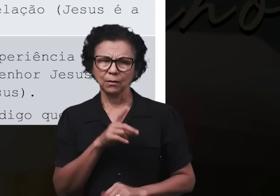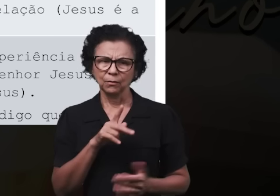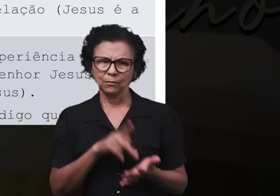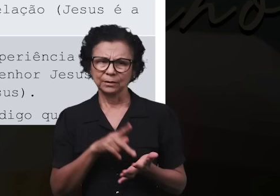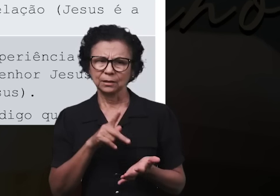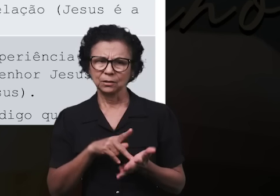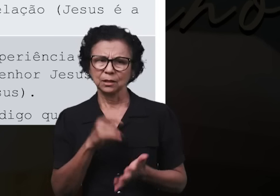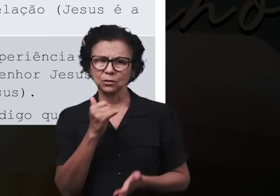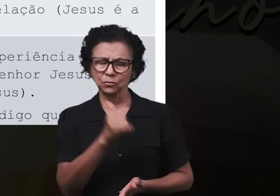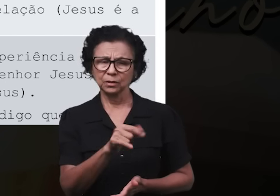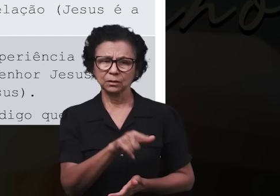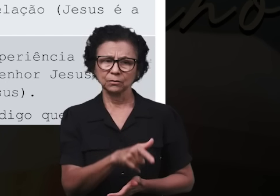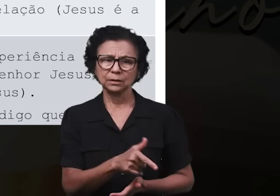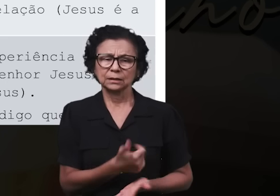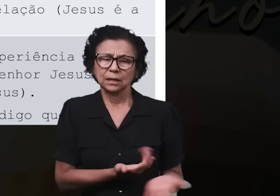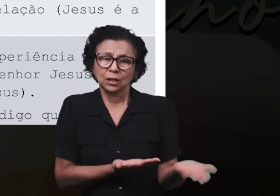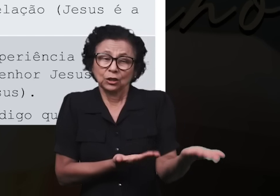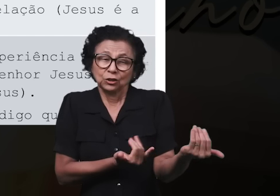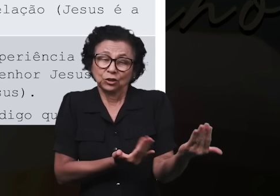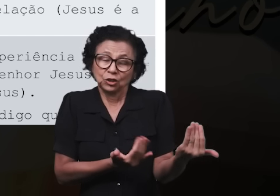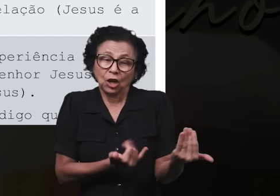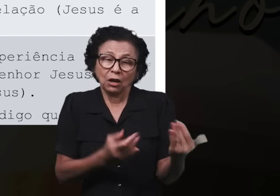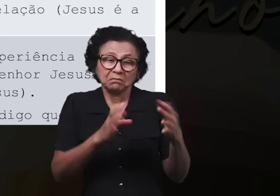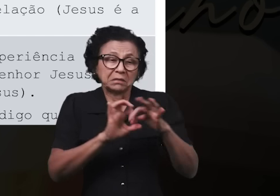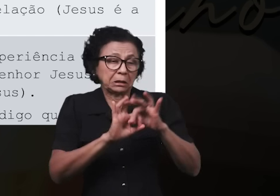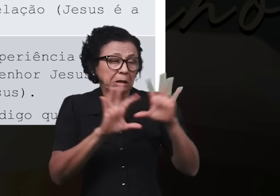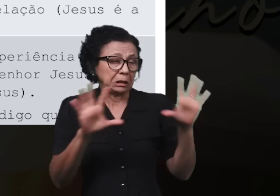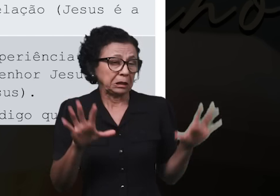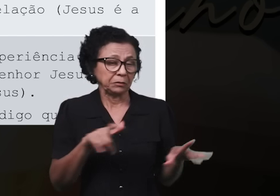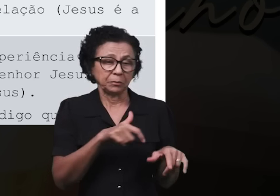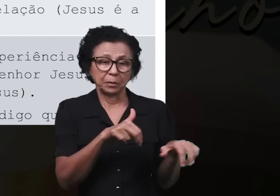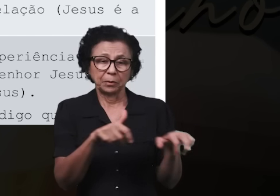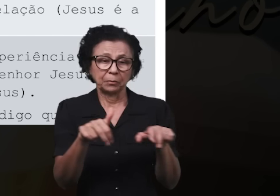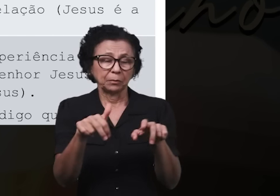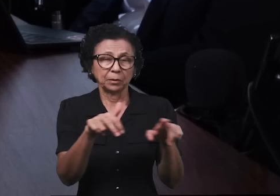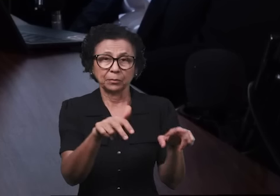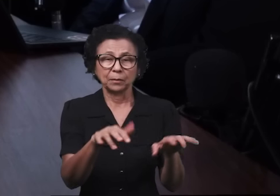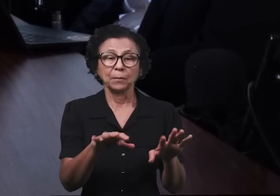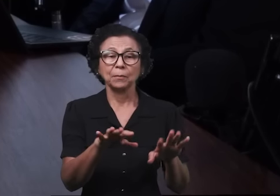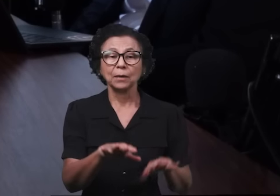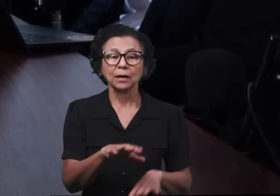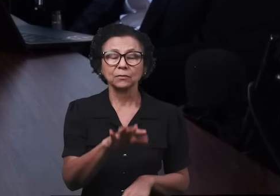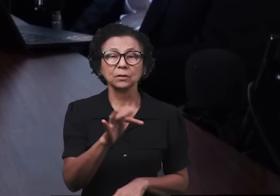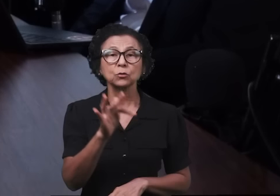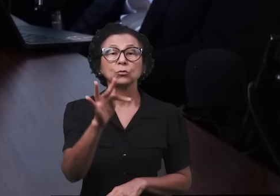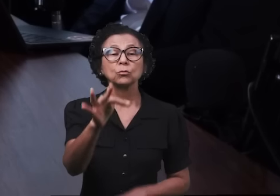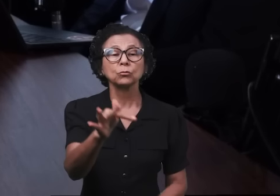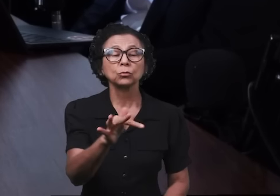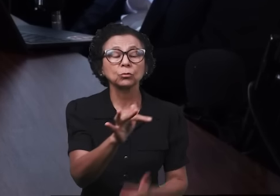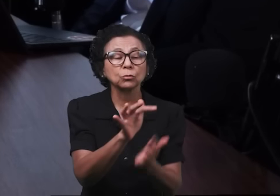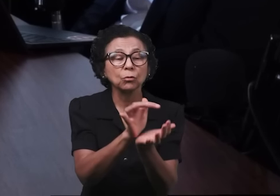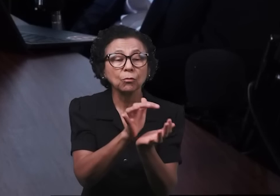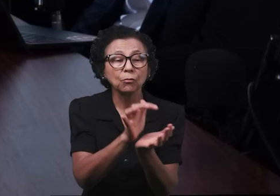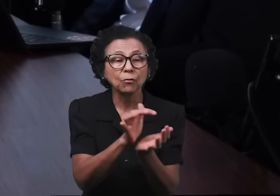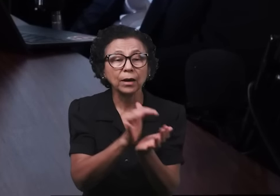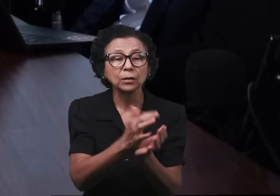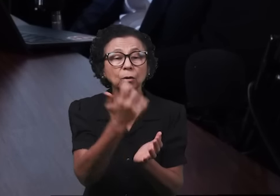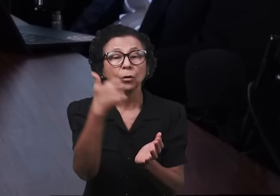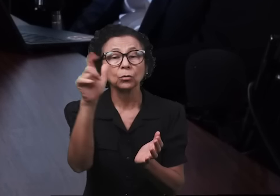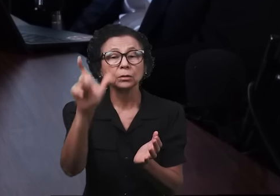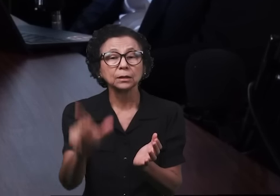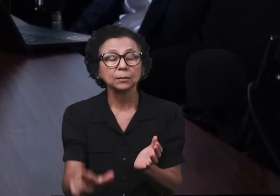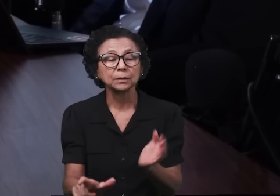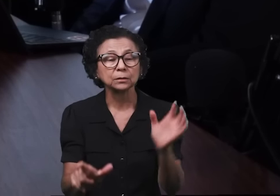te cingias a ti mesmo e andavas por onde querias. Mas quando já fores velho, estenderás as mãos e outro